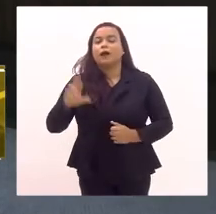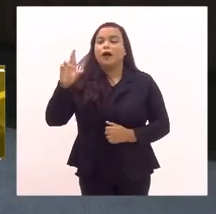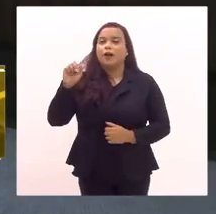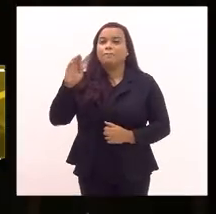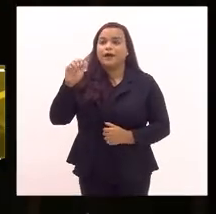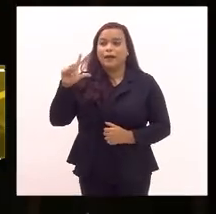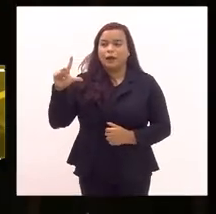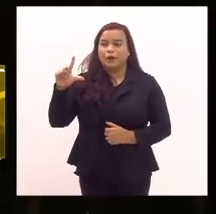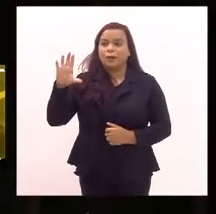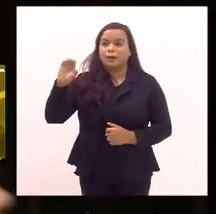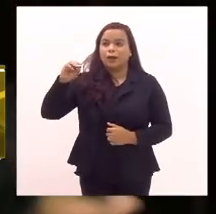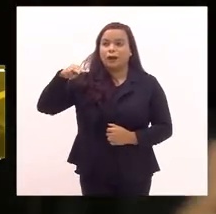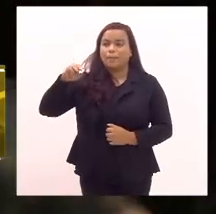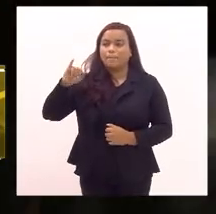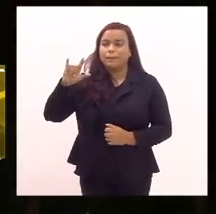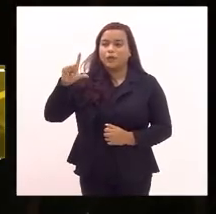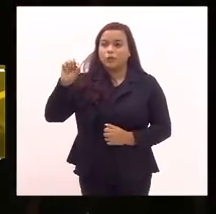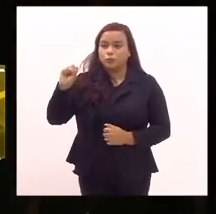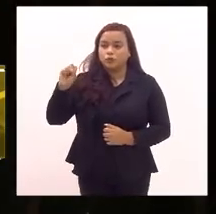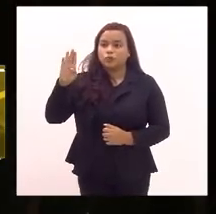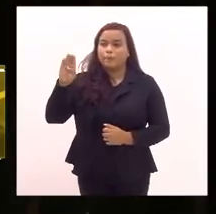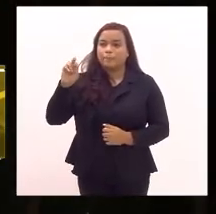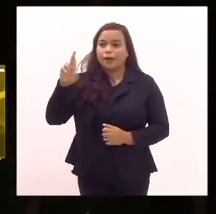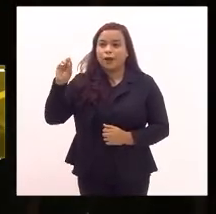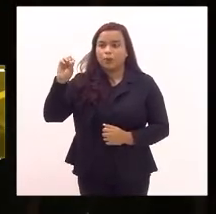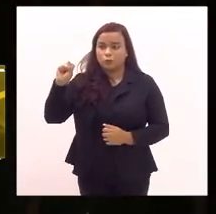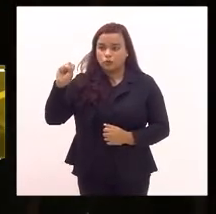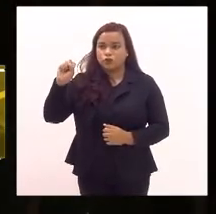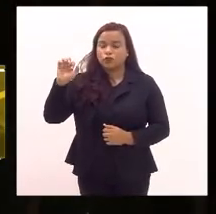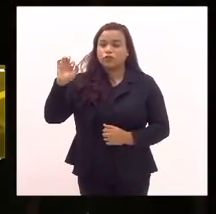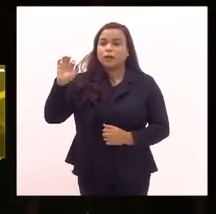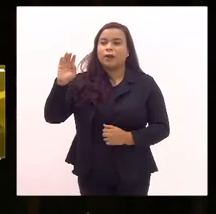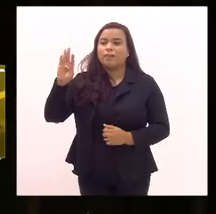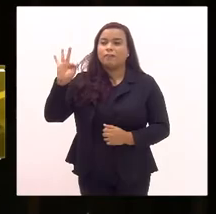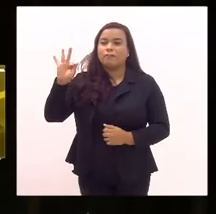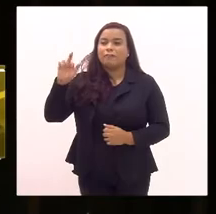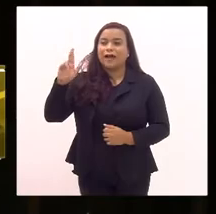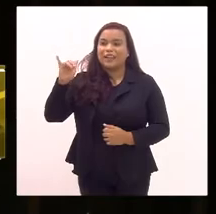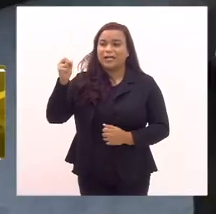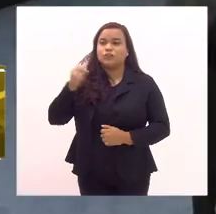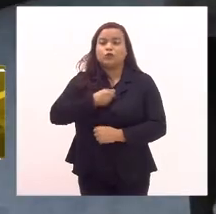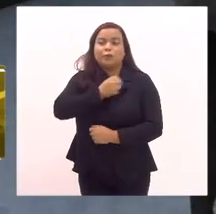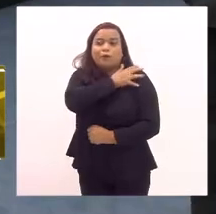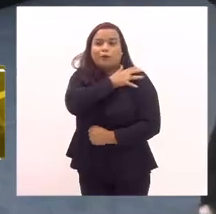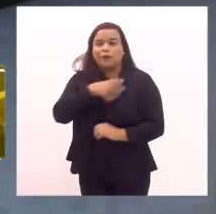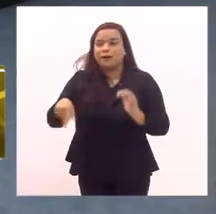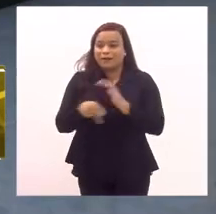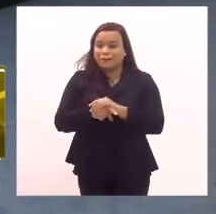Rafael Camilo de Barros Farias, coronel do Corpo de Bombeiros.